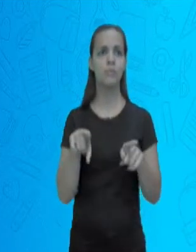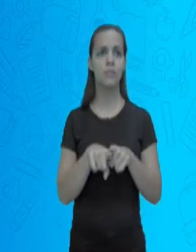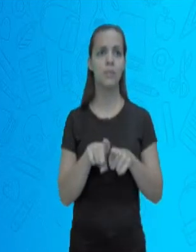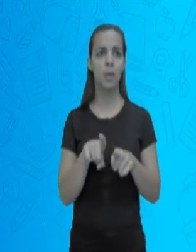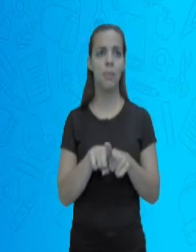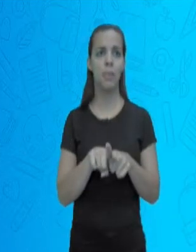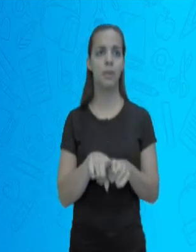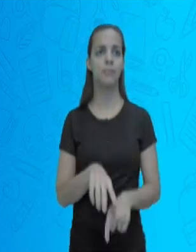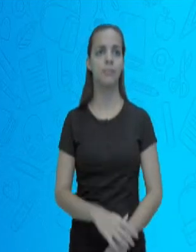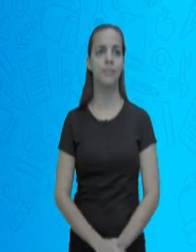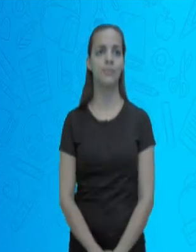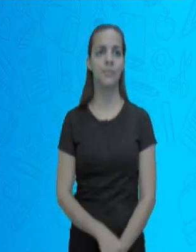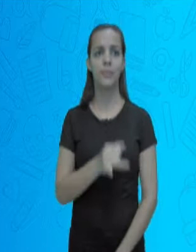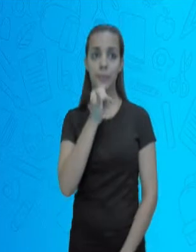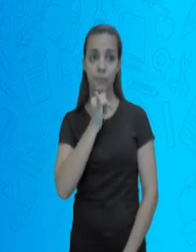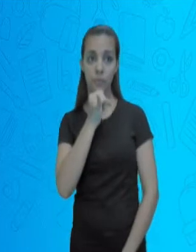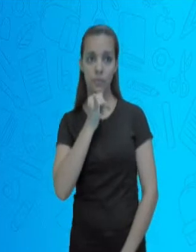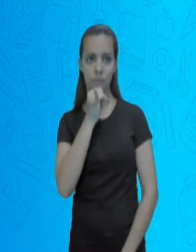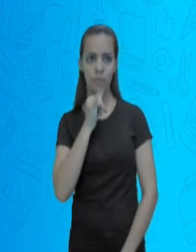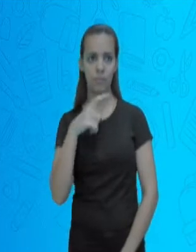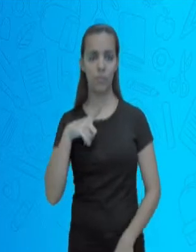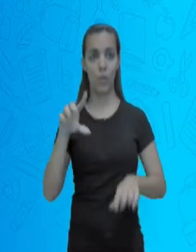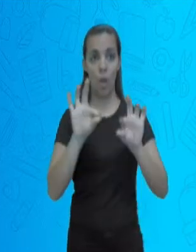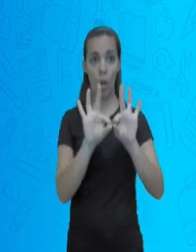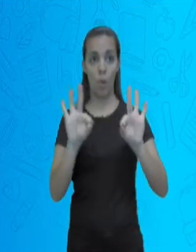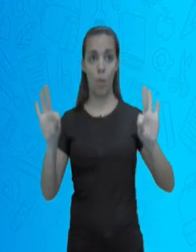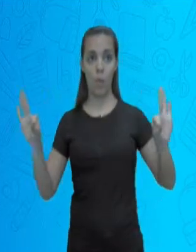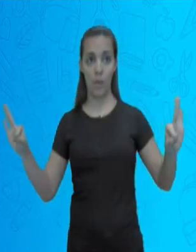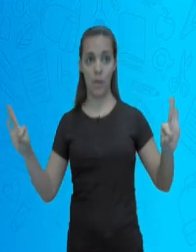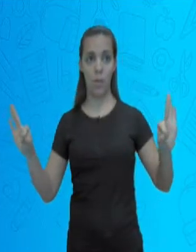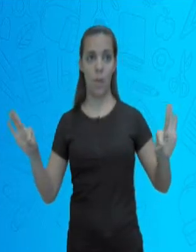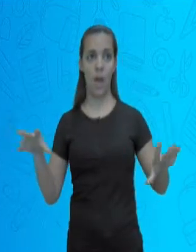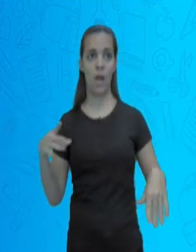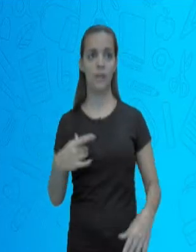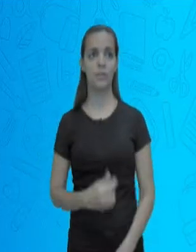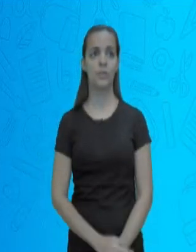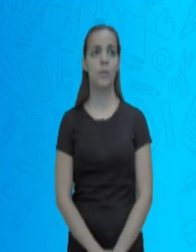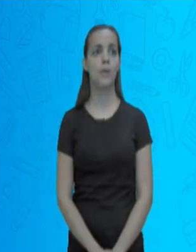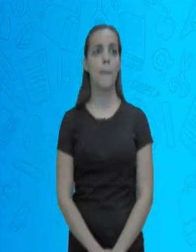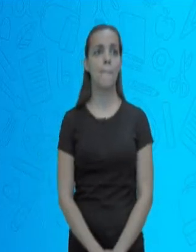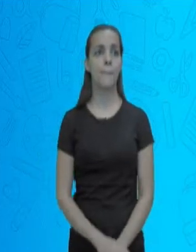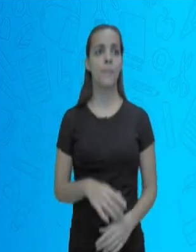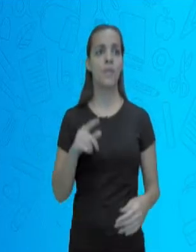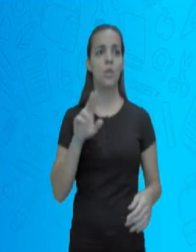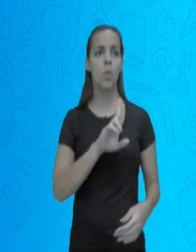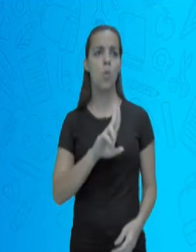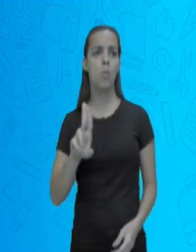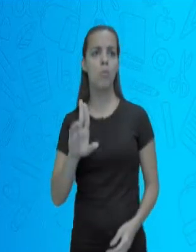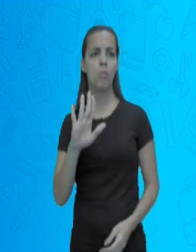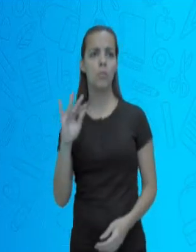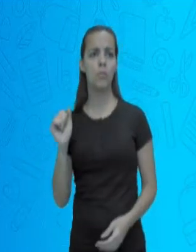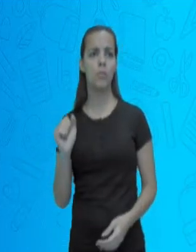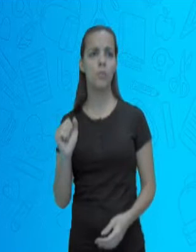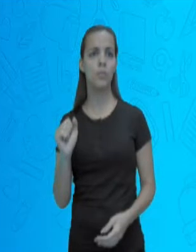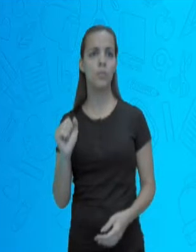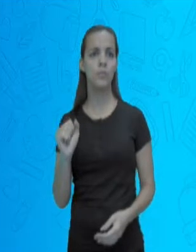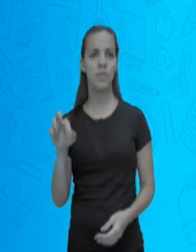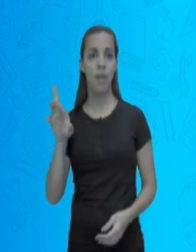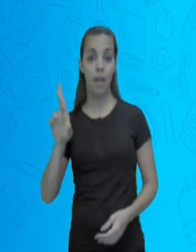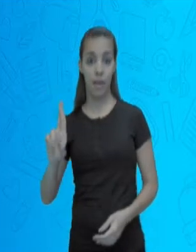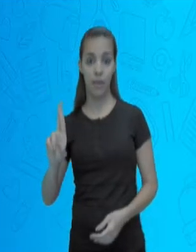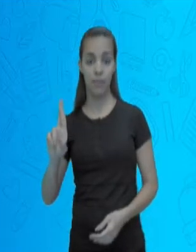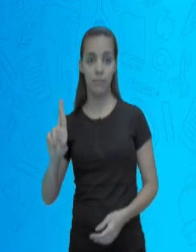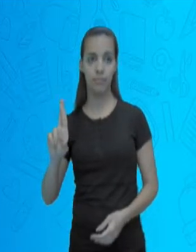ela. Veja esse exemplo. Nós temos aqui a letra R, então podemos chamá-la de R usando apenas a